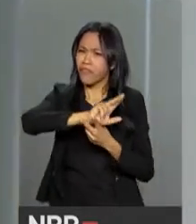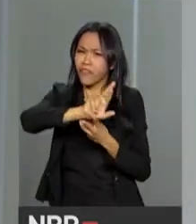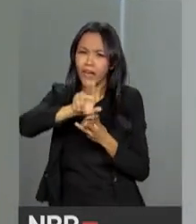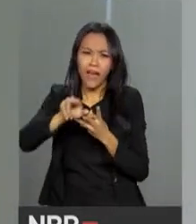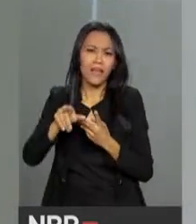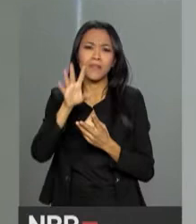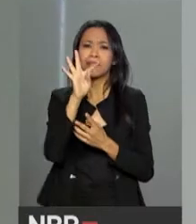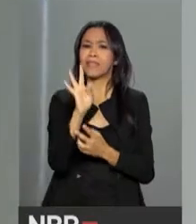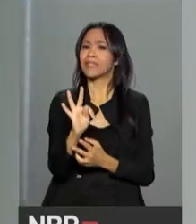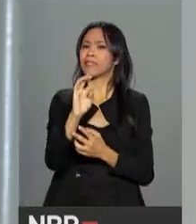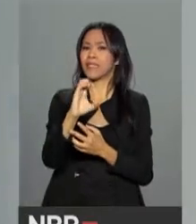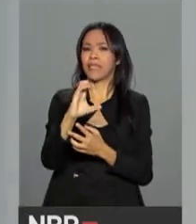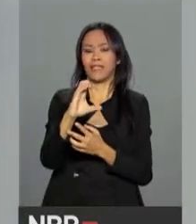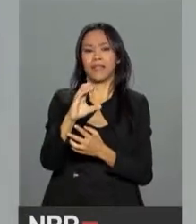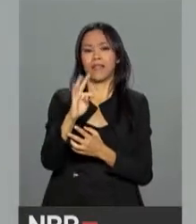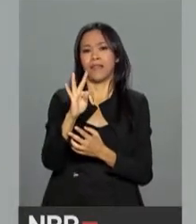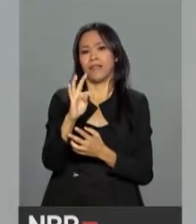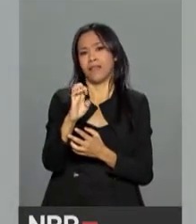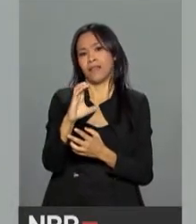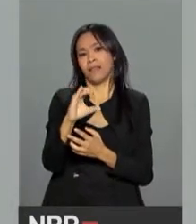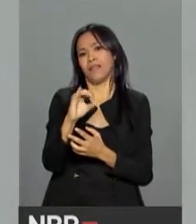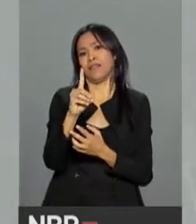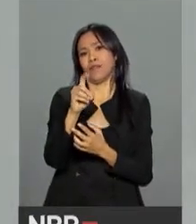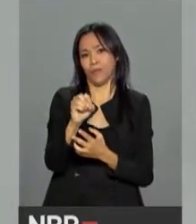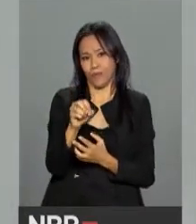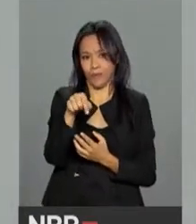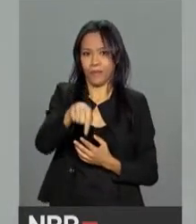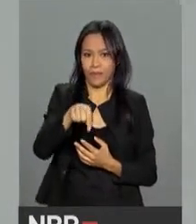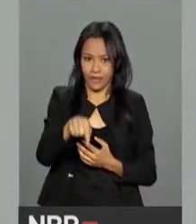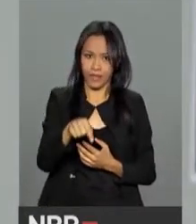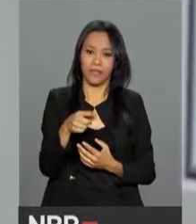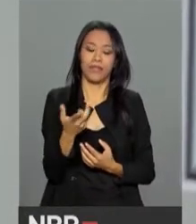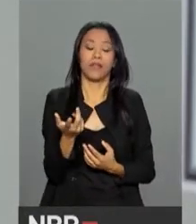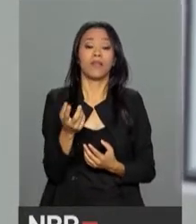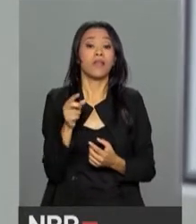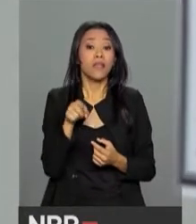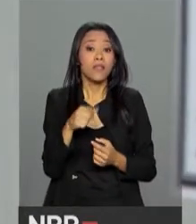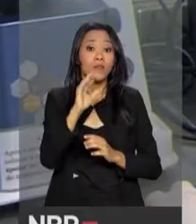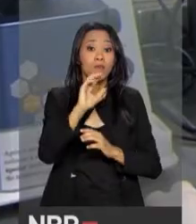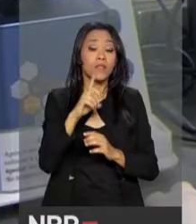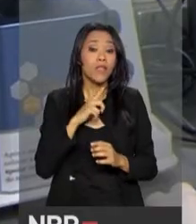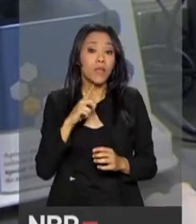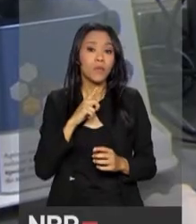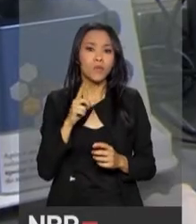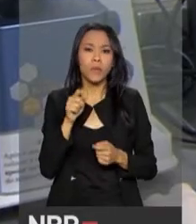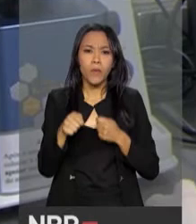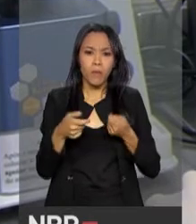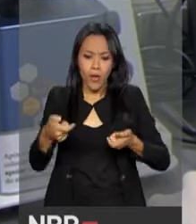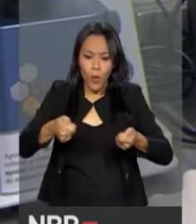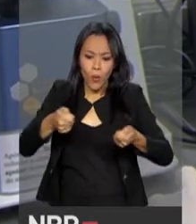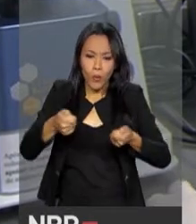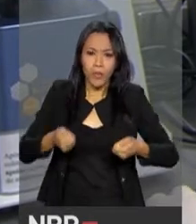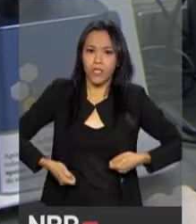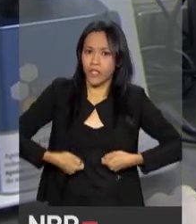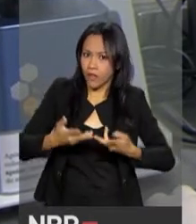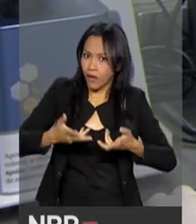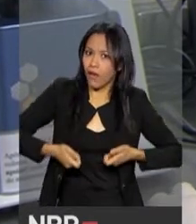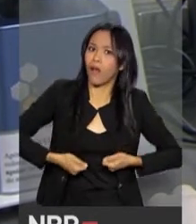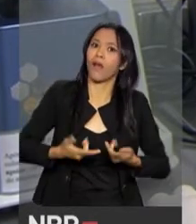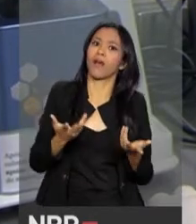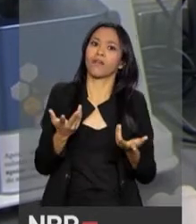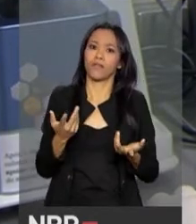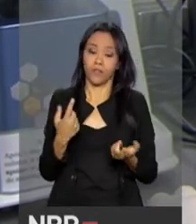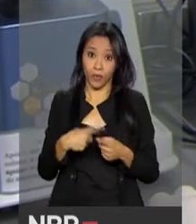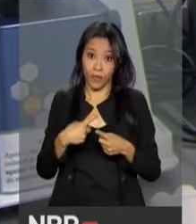diferentes isso faz com que a gente é faça uma economia de gasto de recursos já